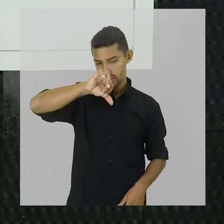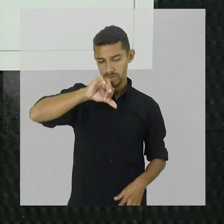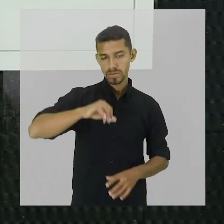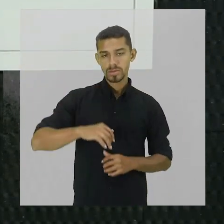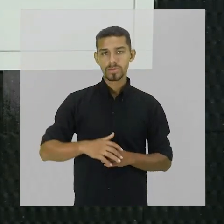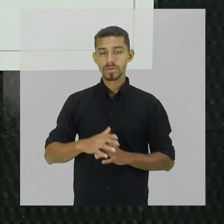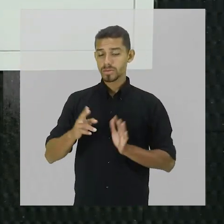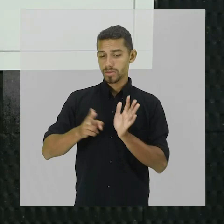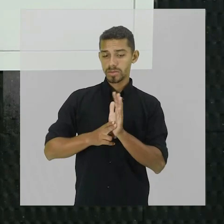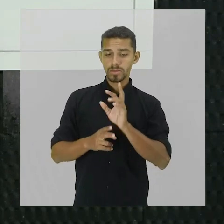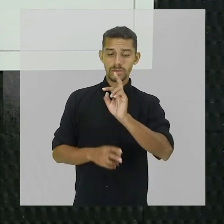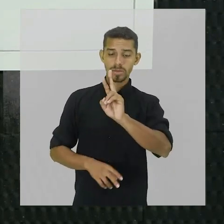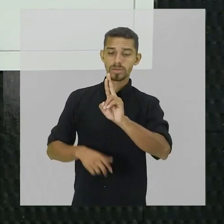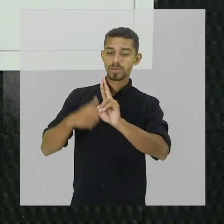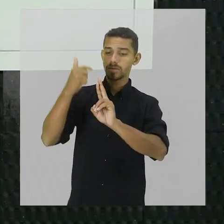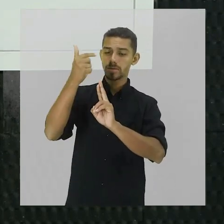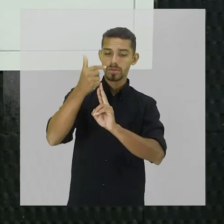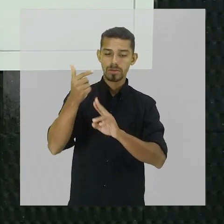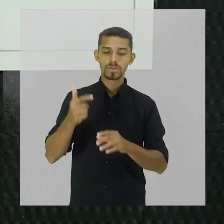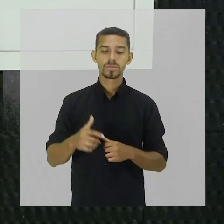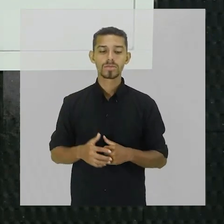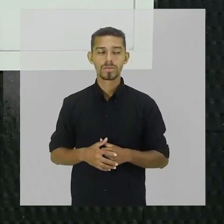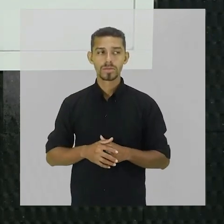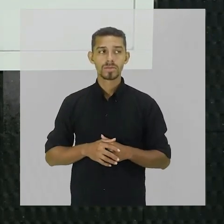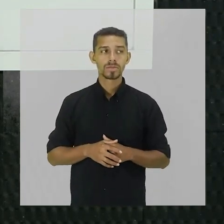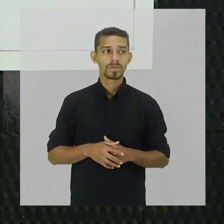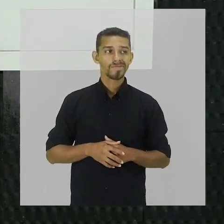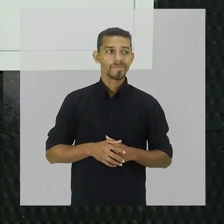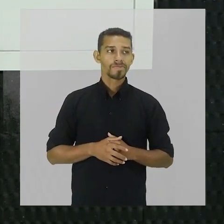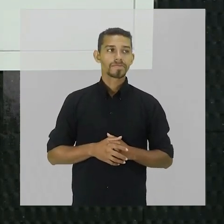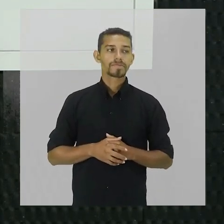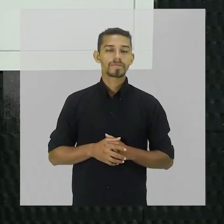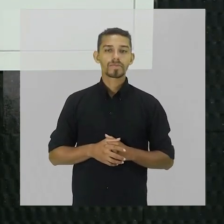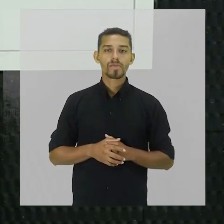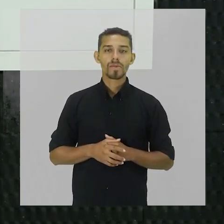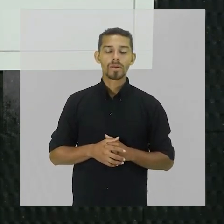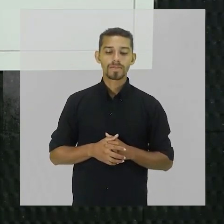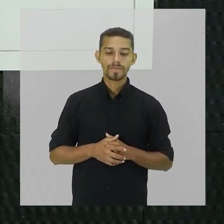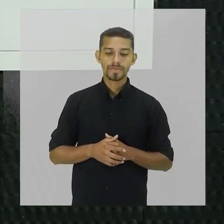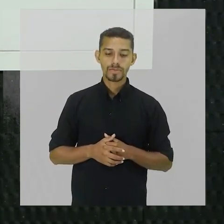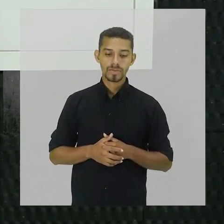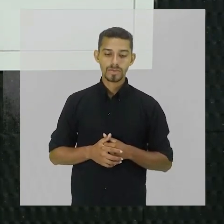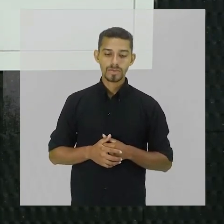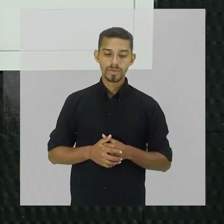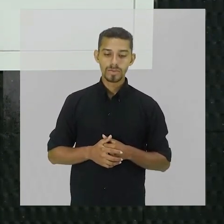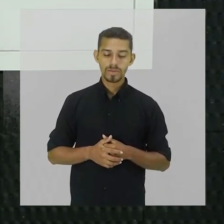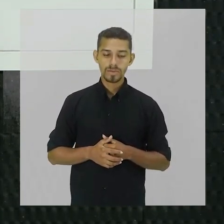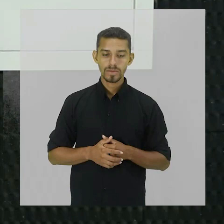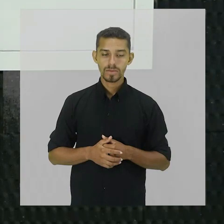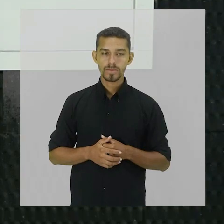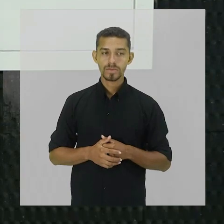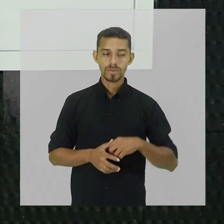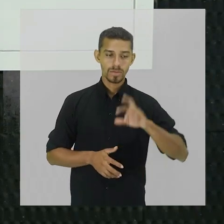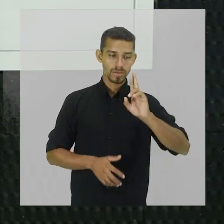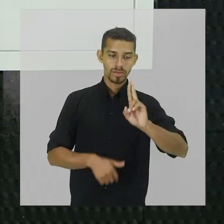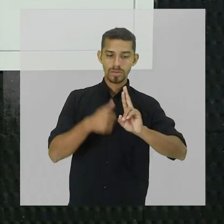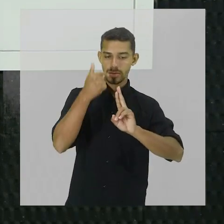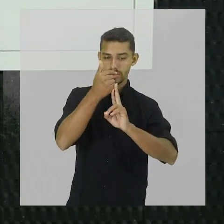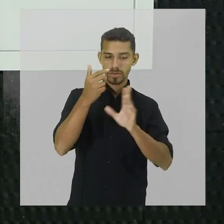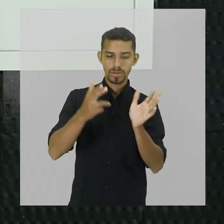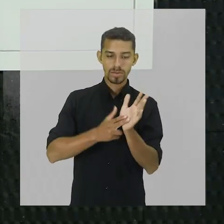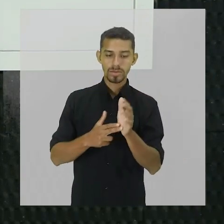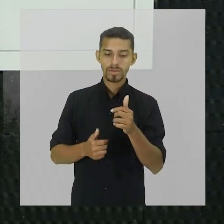menos 9 igual ao raio ao quadrado. Aí você tem que Rzinho ao quadrado é igual